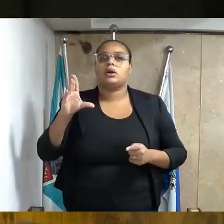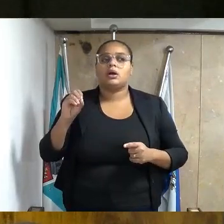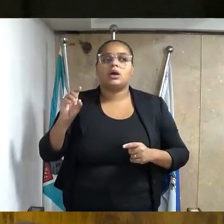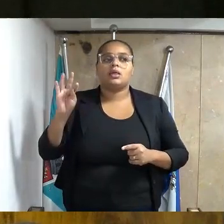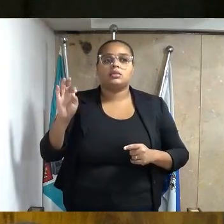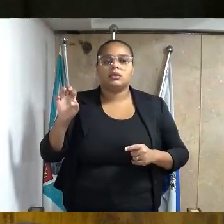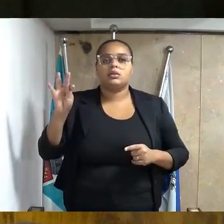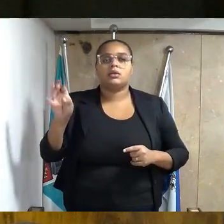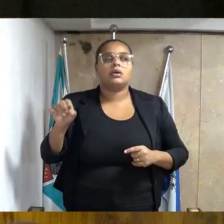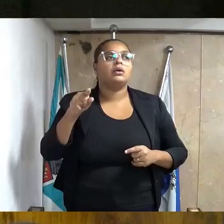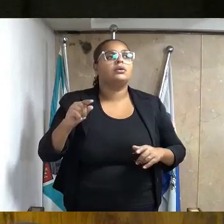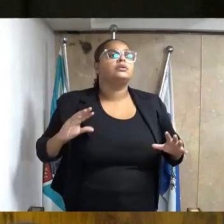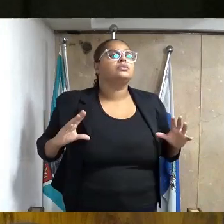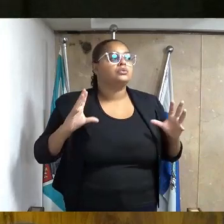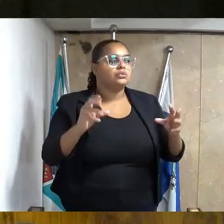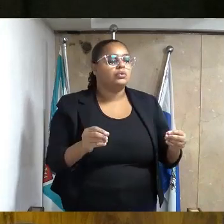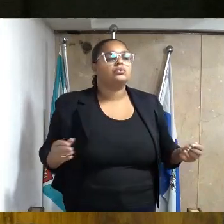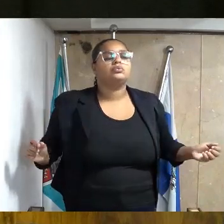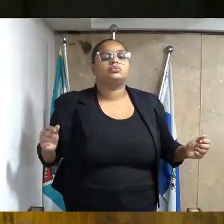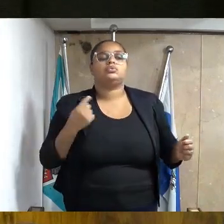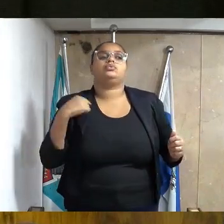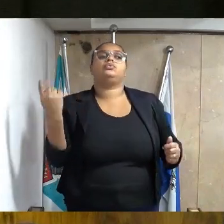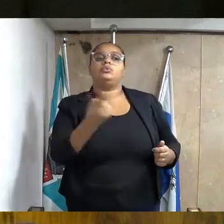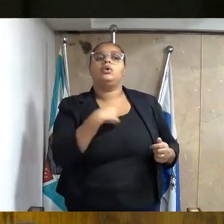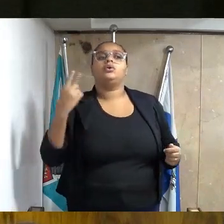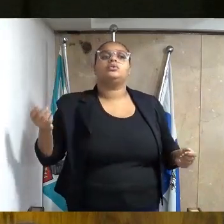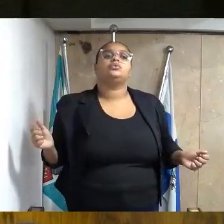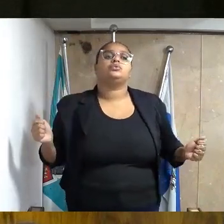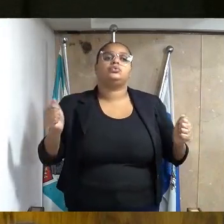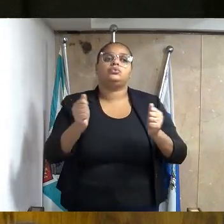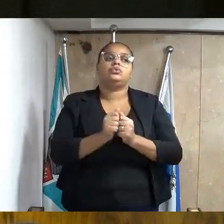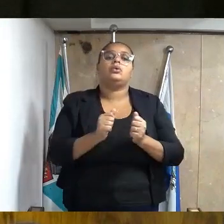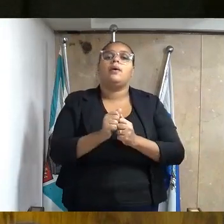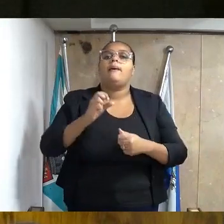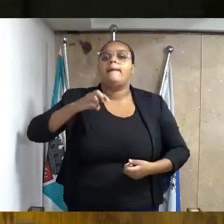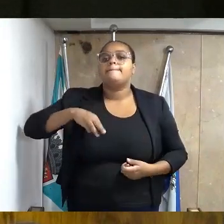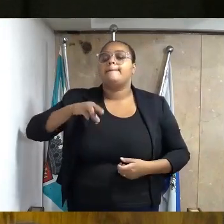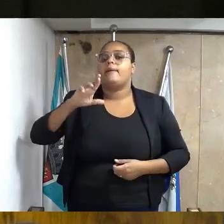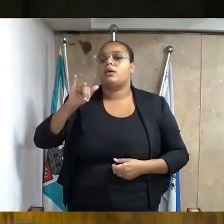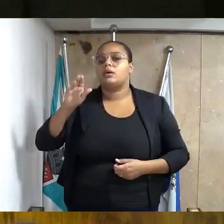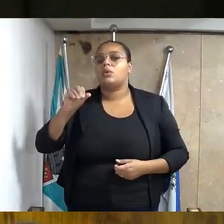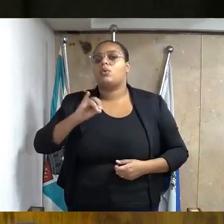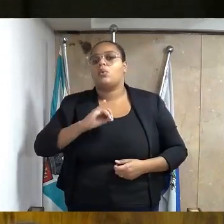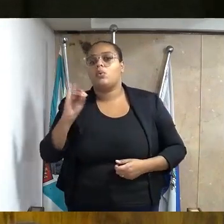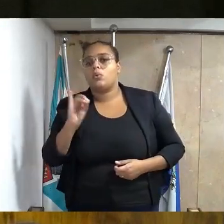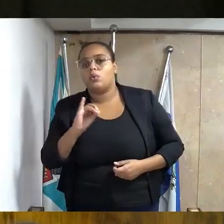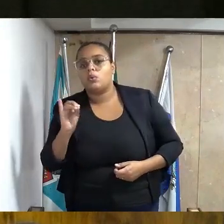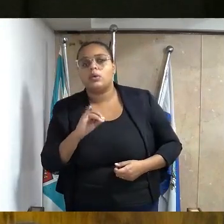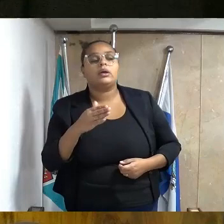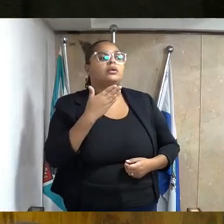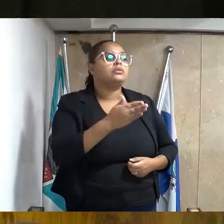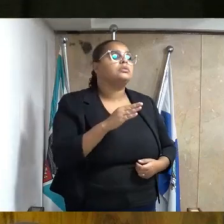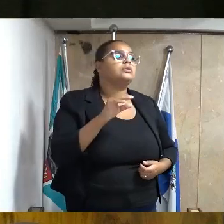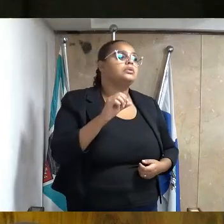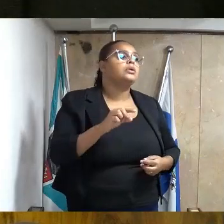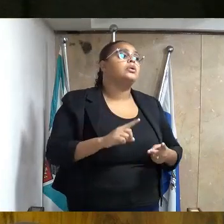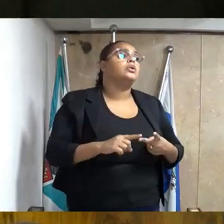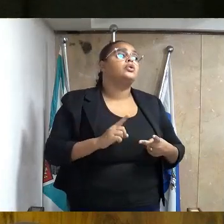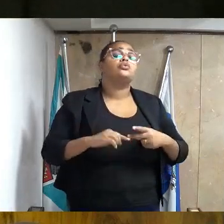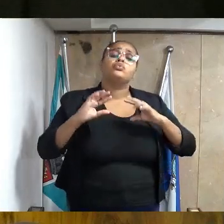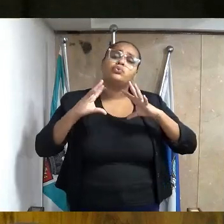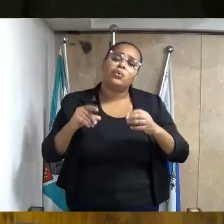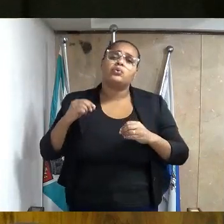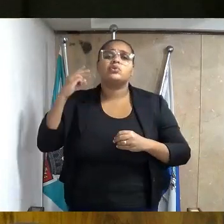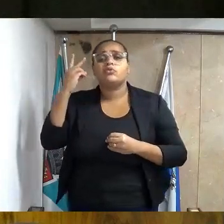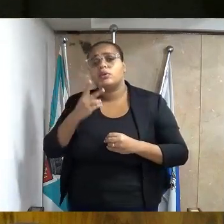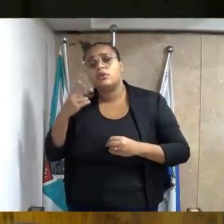doutor Maurício, todos nós juntos, Marquinho Oi, Cláudio Tomás, Celso do Alba, não é isso?